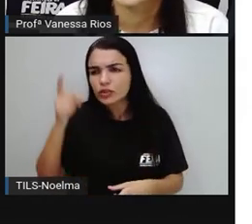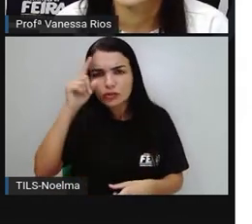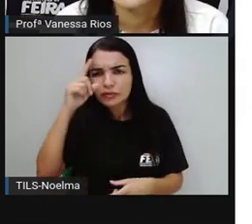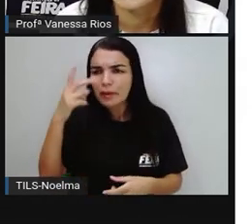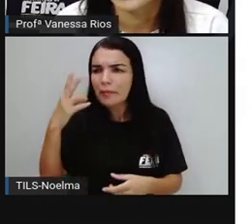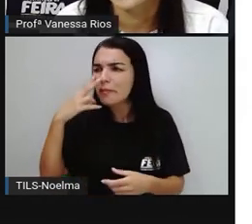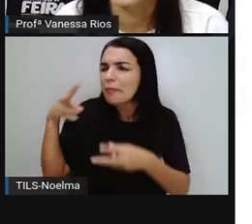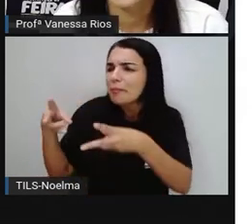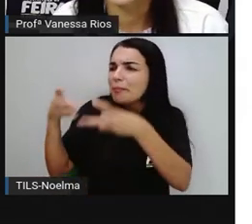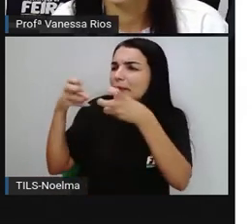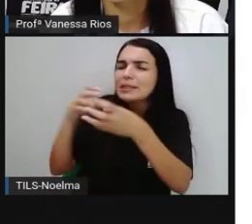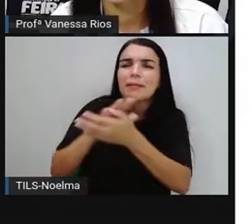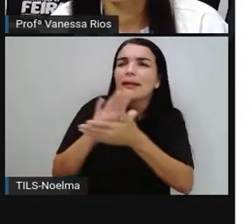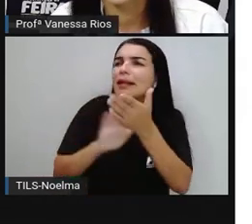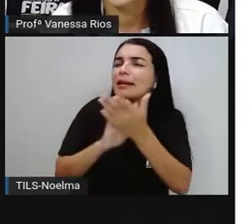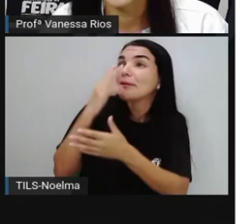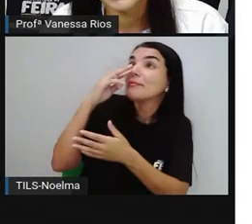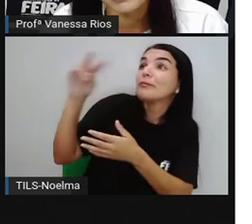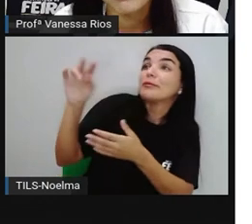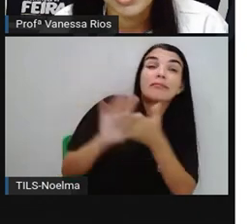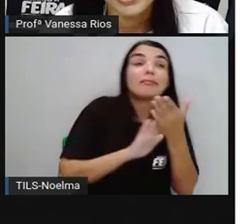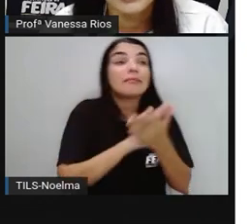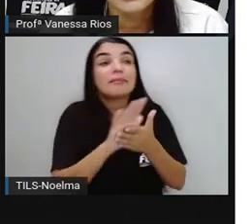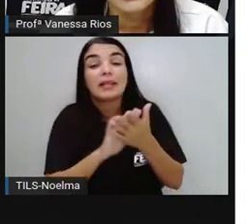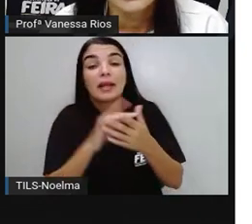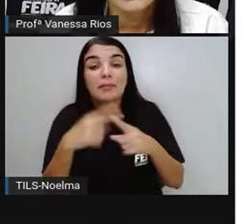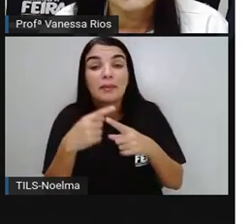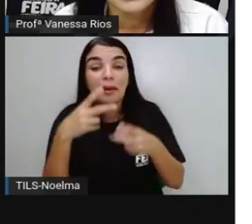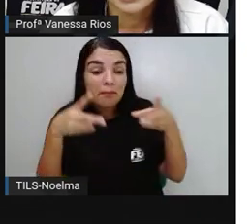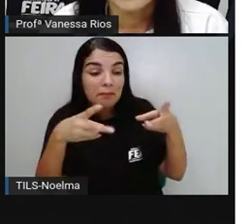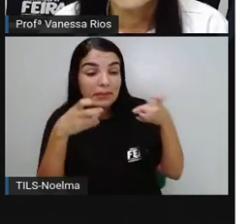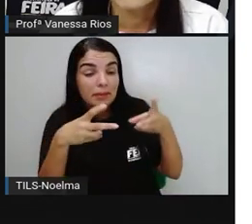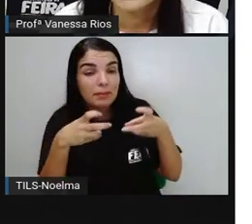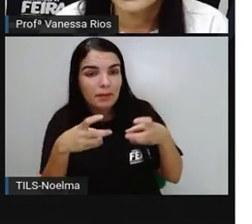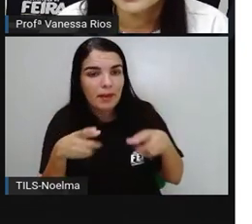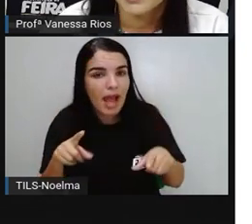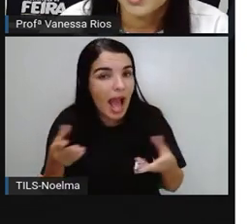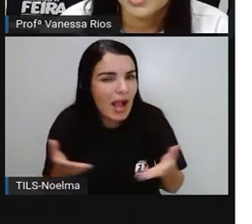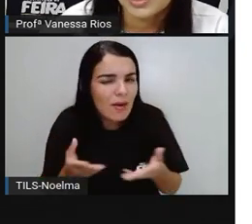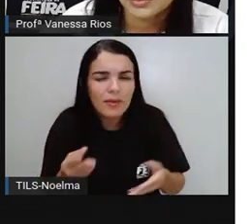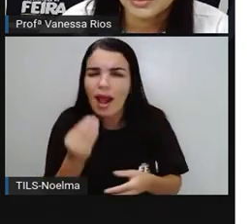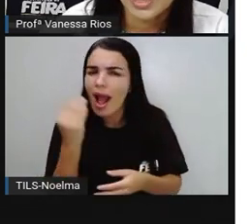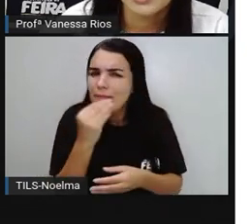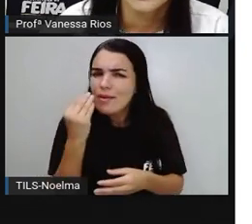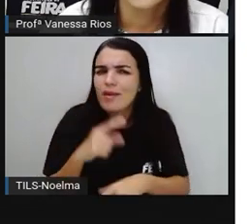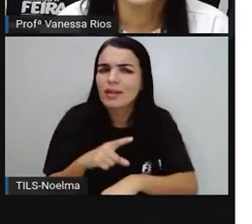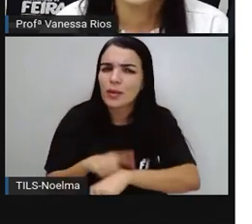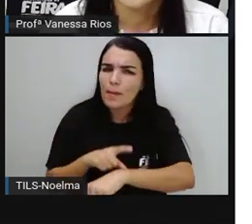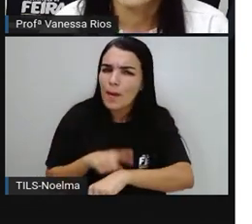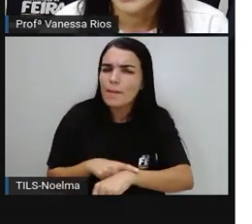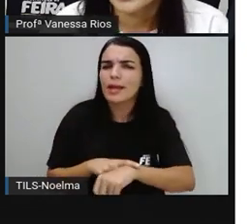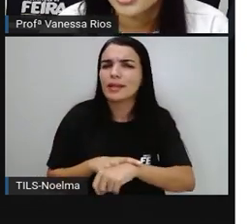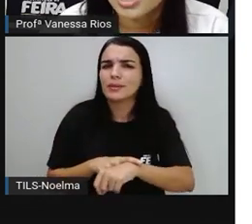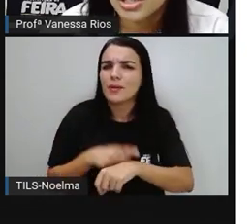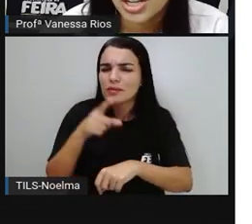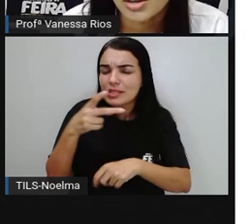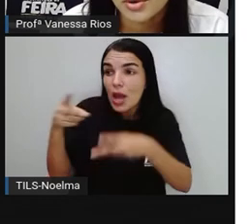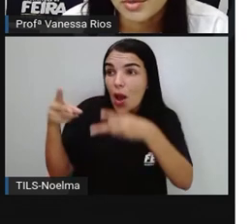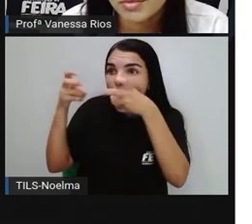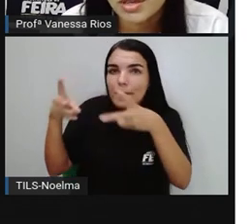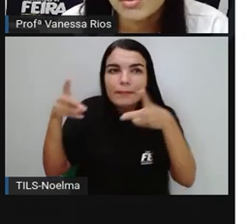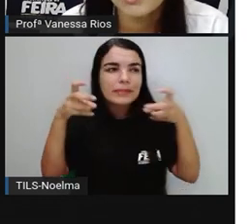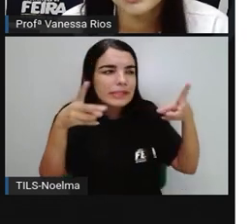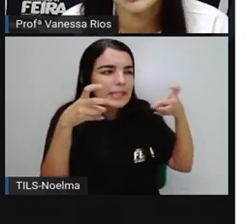nem perceba, a gente passe, né, sem observar. Mas aí aproveita esse momento, né? Observe bastante aí